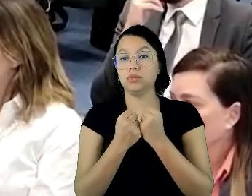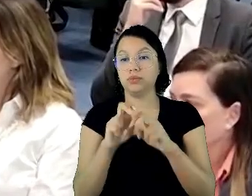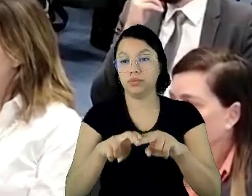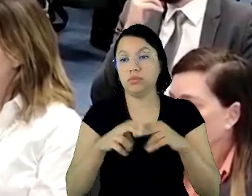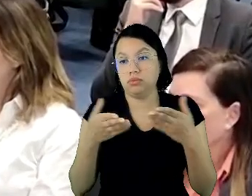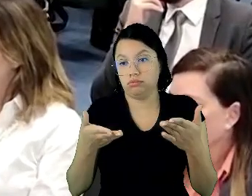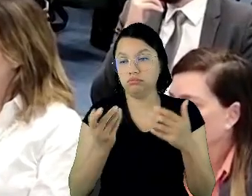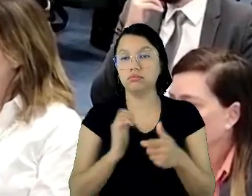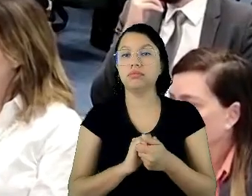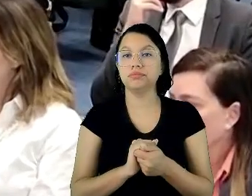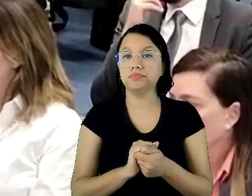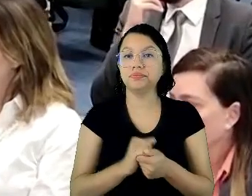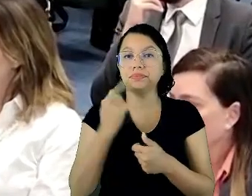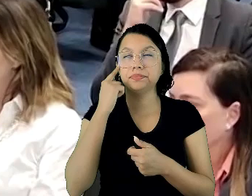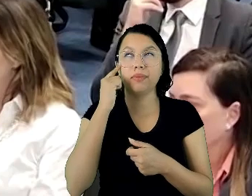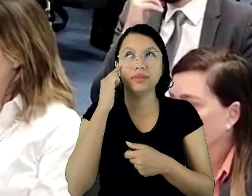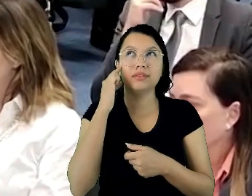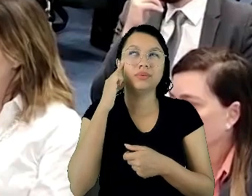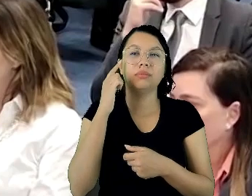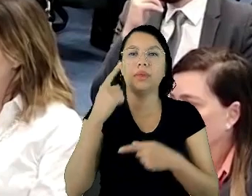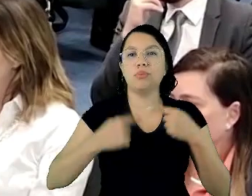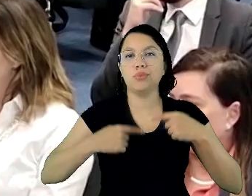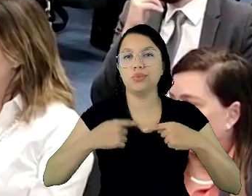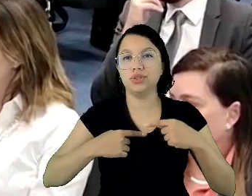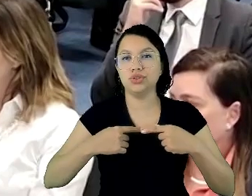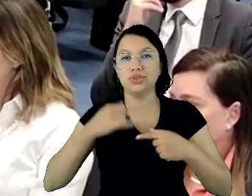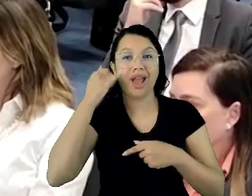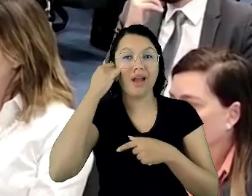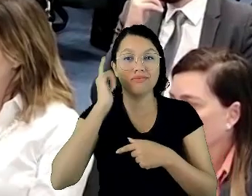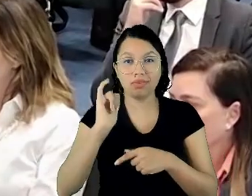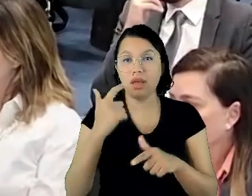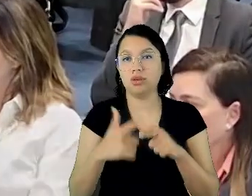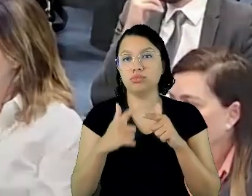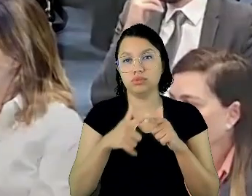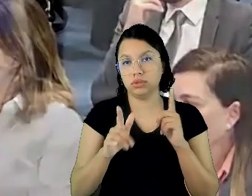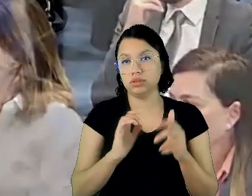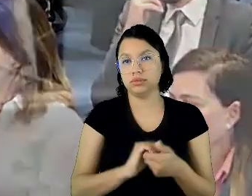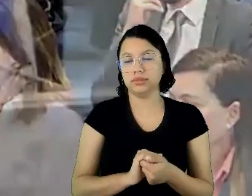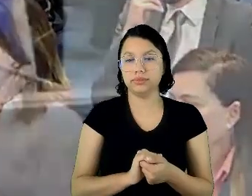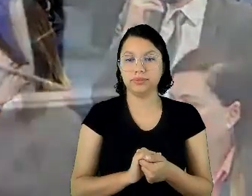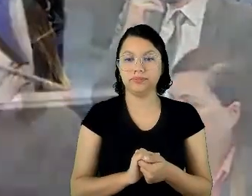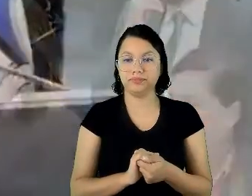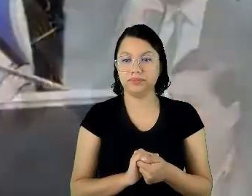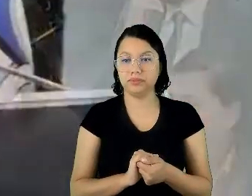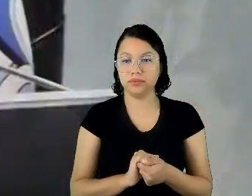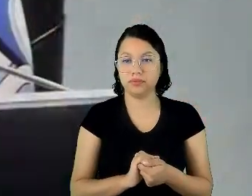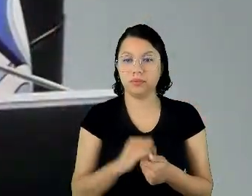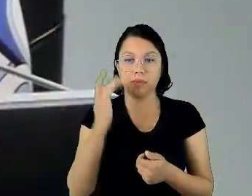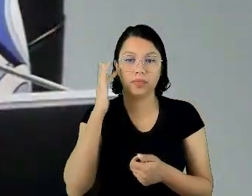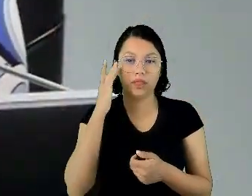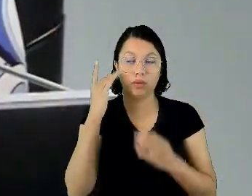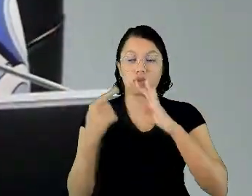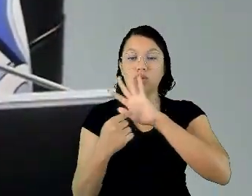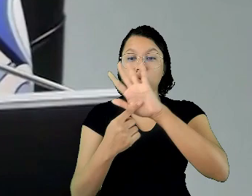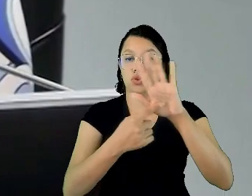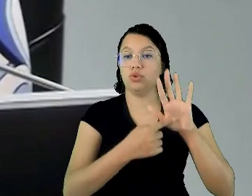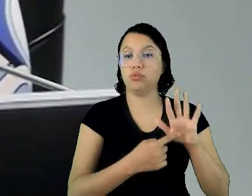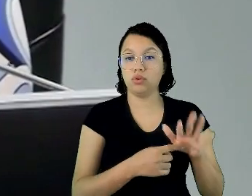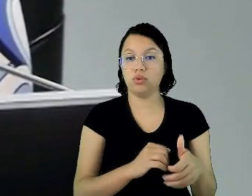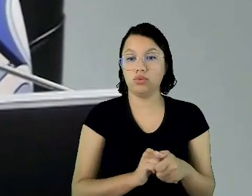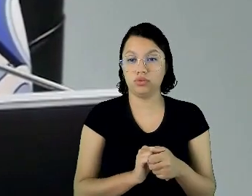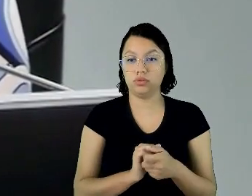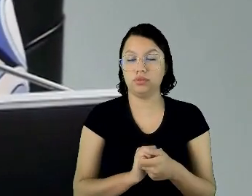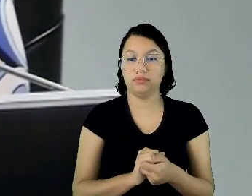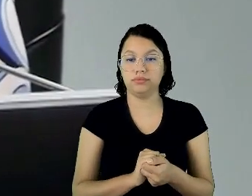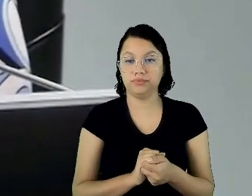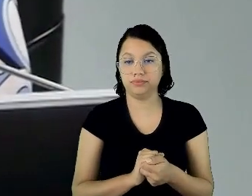prevenção. E aí, senador Nelsinho e doutora Ana Carolina, eu acho que demonstra uma virada hermenêutica e paradigmática